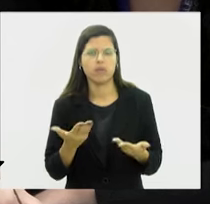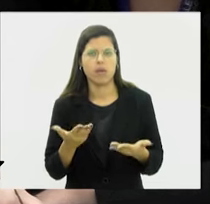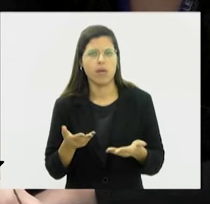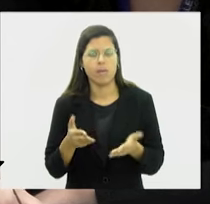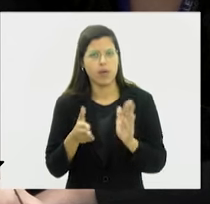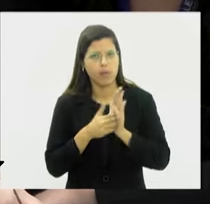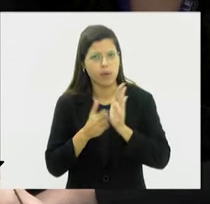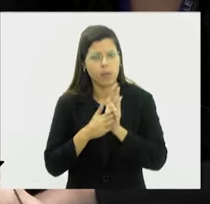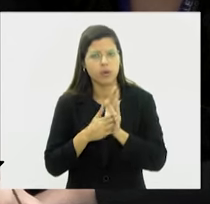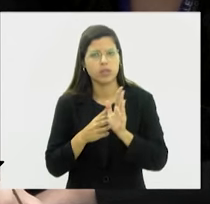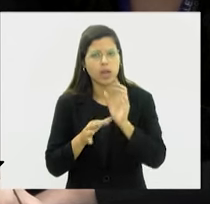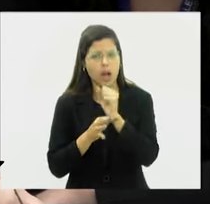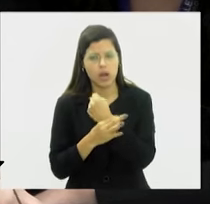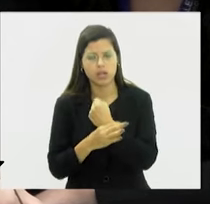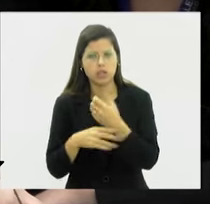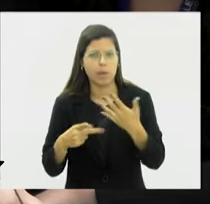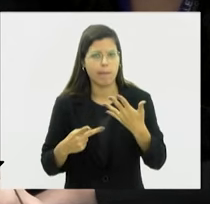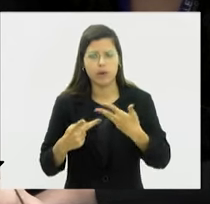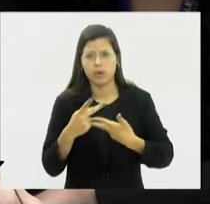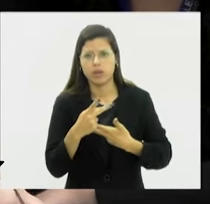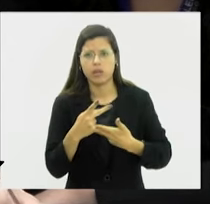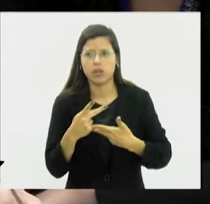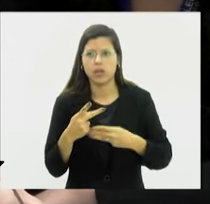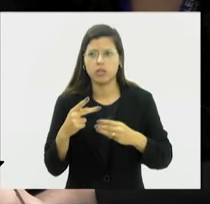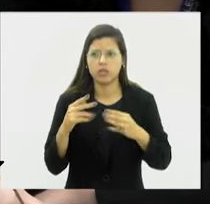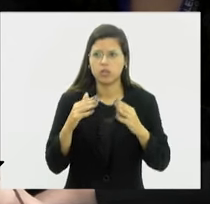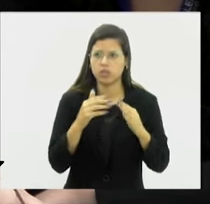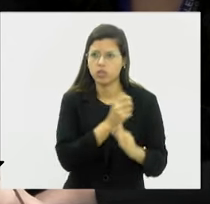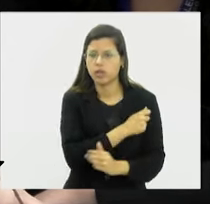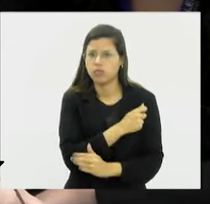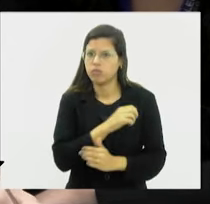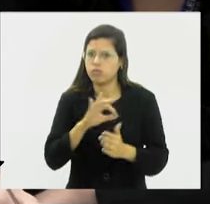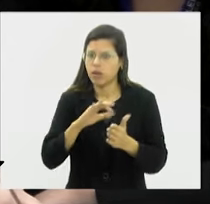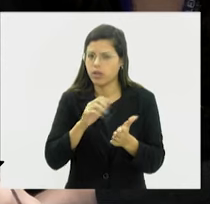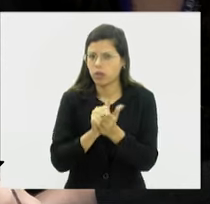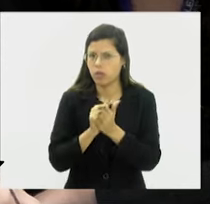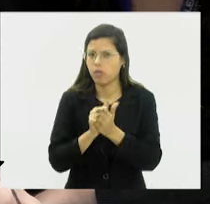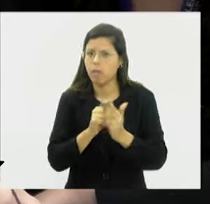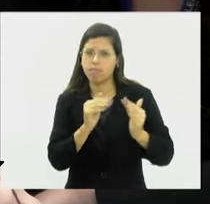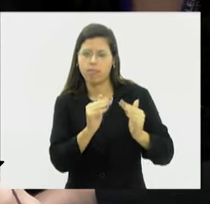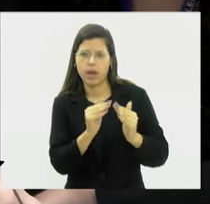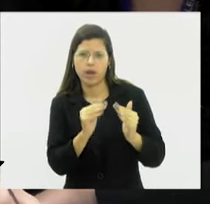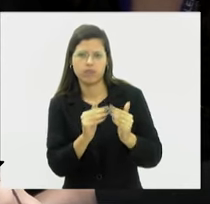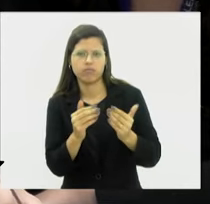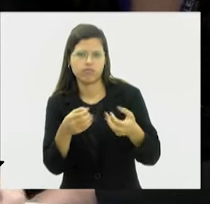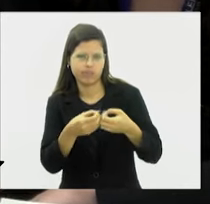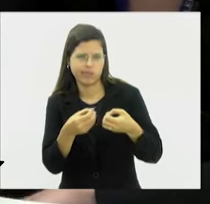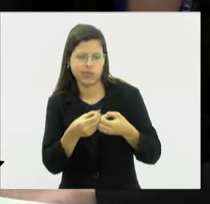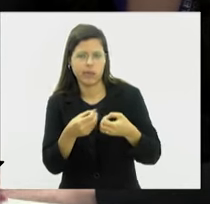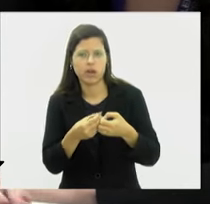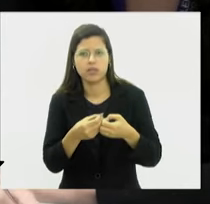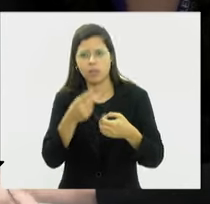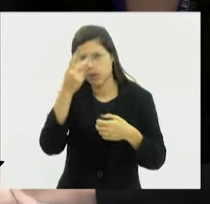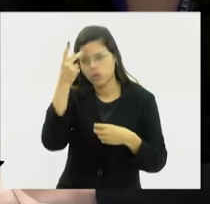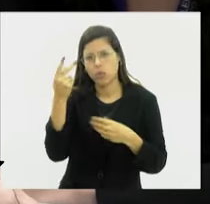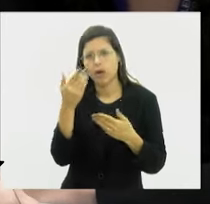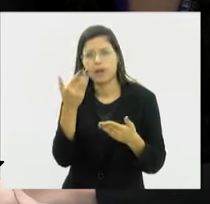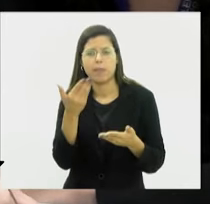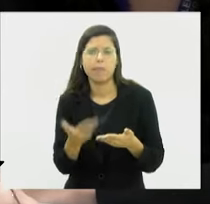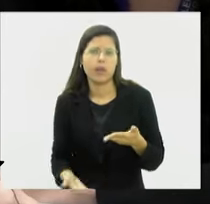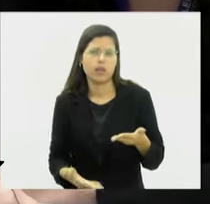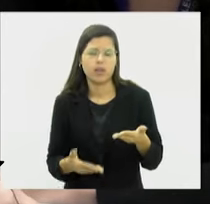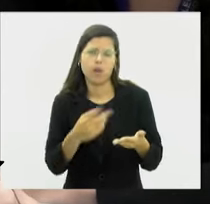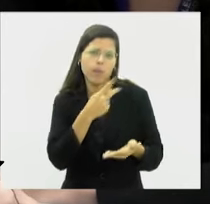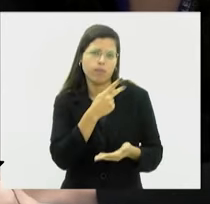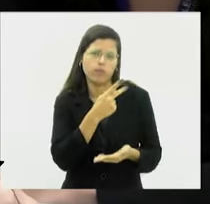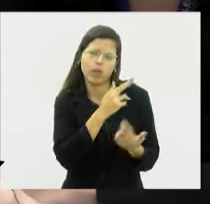prioridade de matrículas de alunos próximos à residência de quem foi vítima, de alguma forma, perdeu o responsável em virtude da